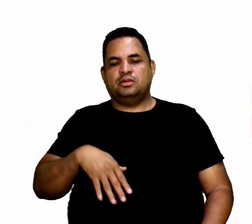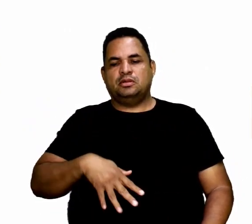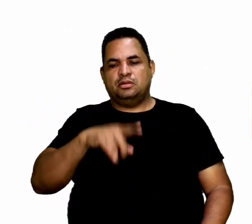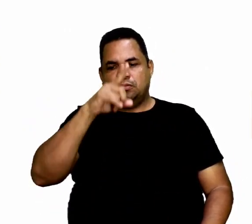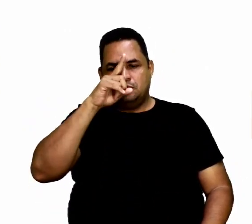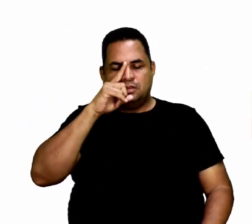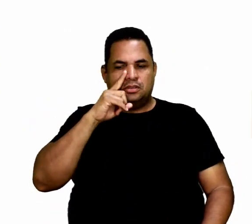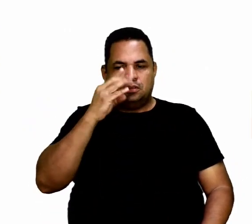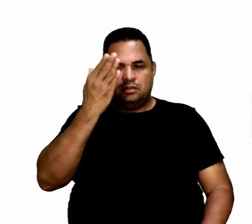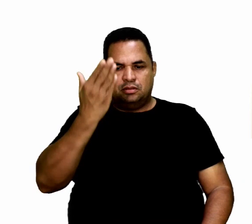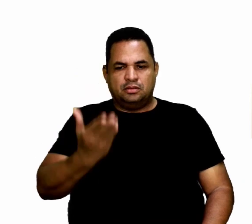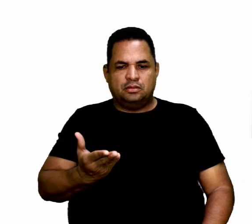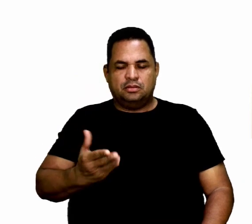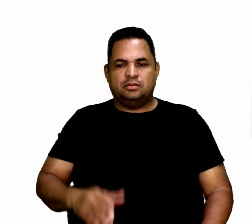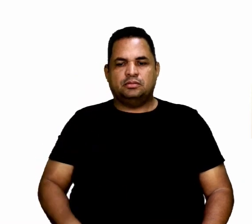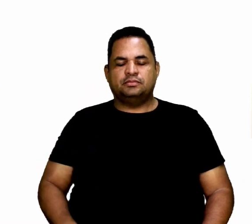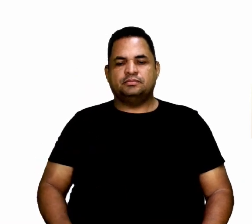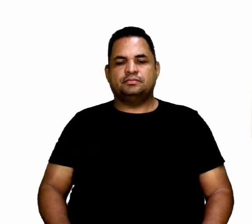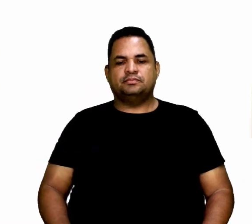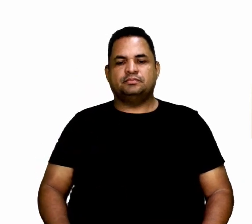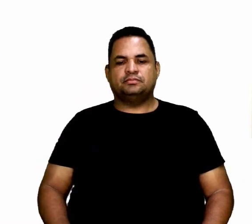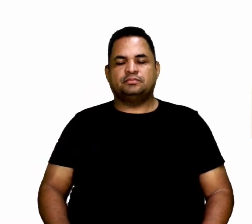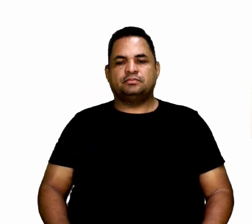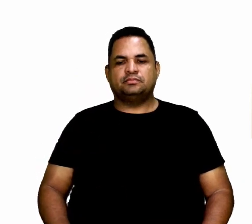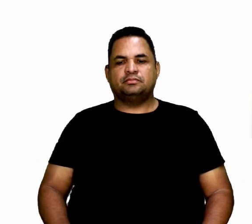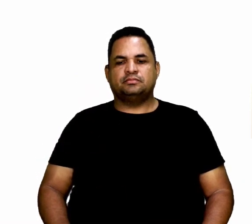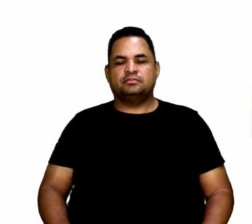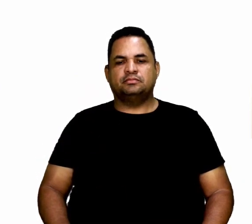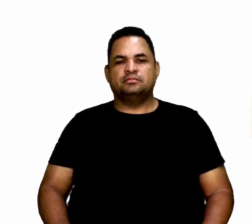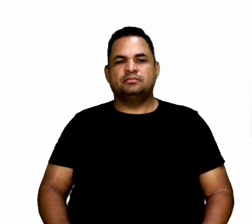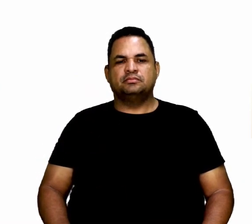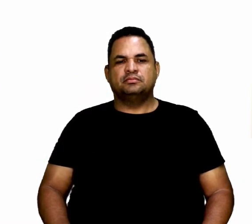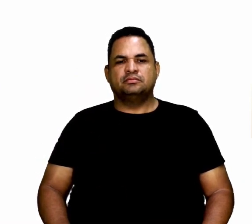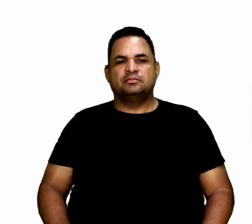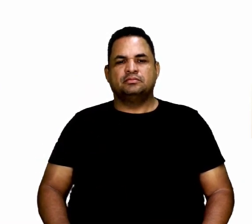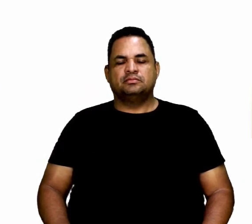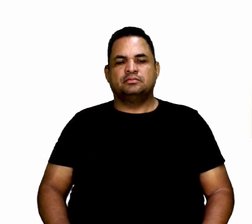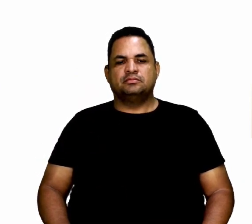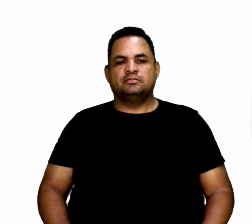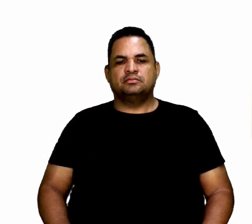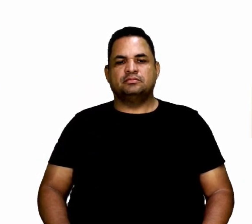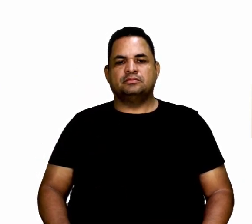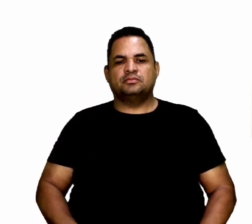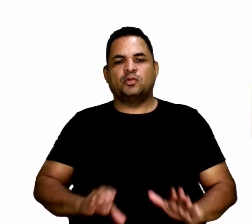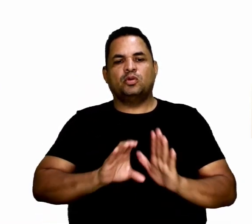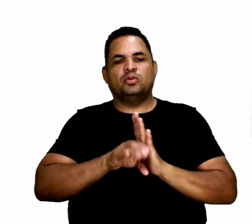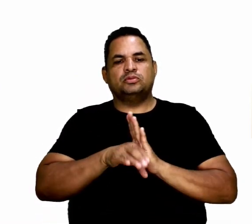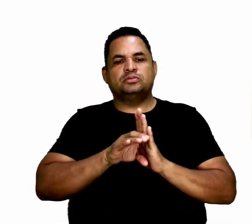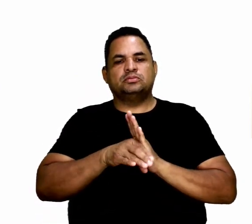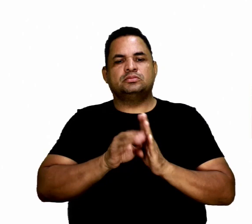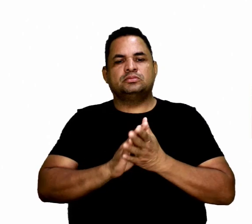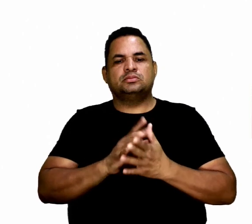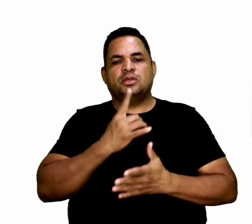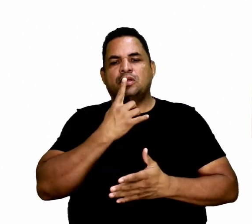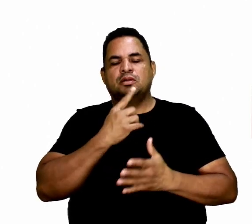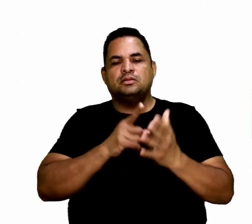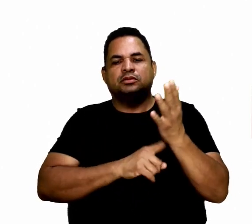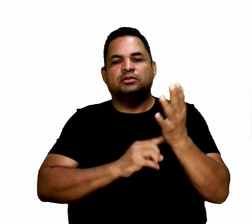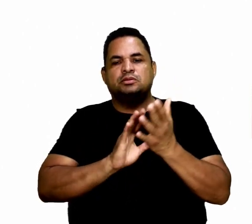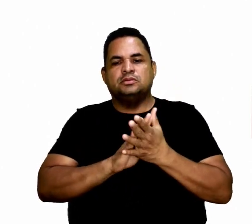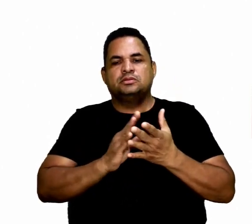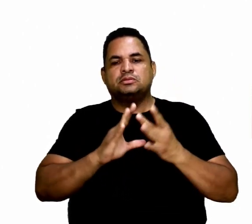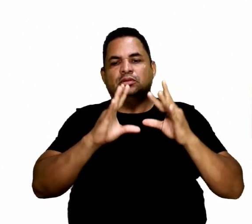Que é essa outra que passa no meio do osso, tá bom? Então, conceito. O sangue, ele é um